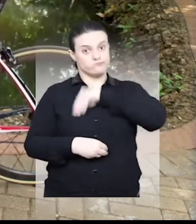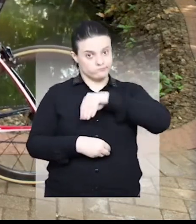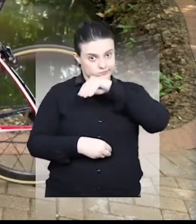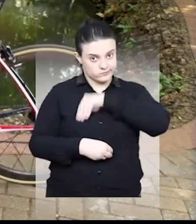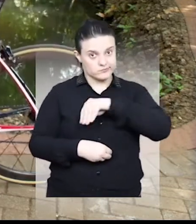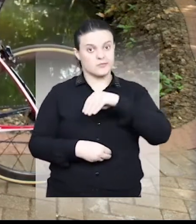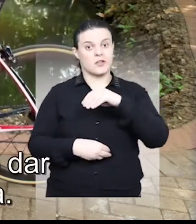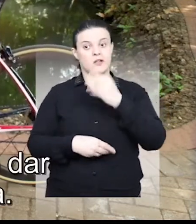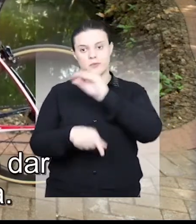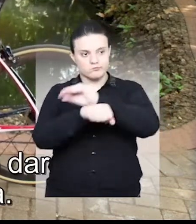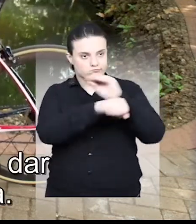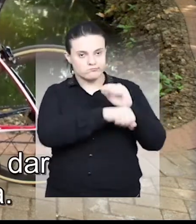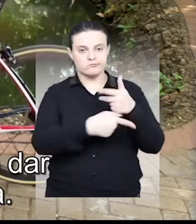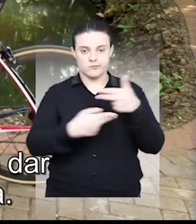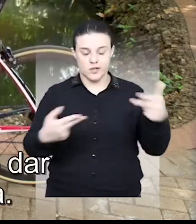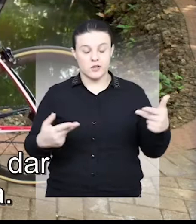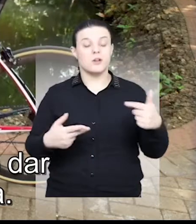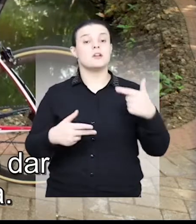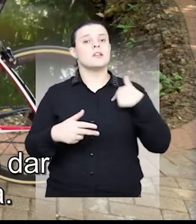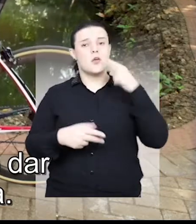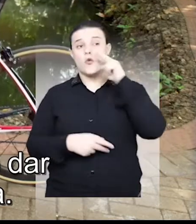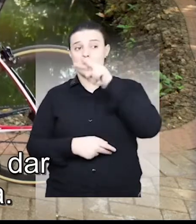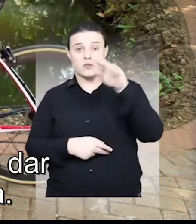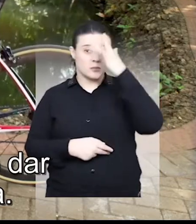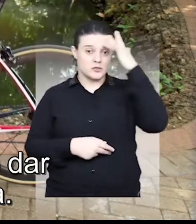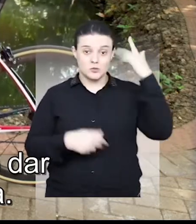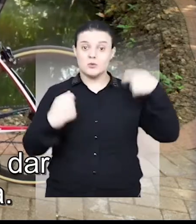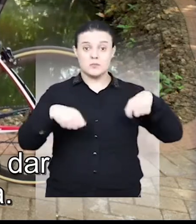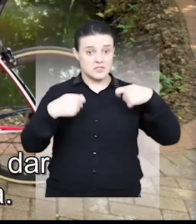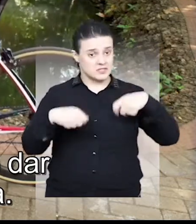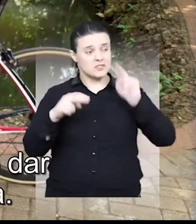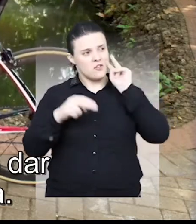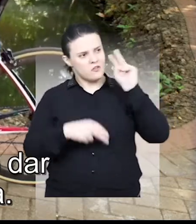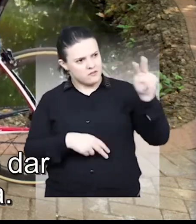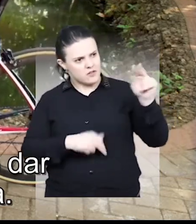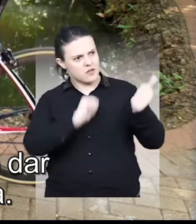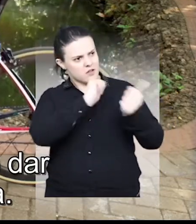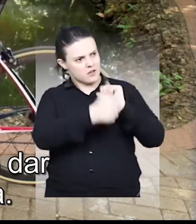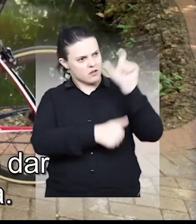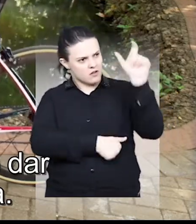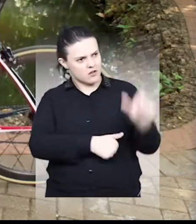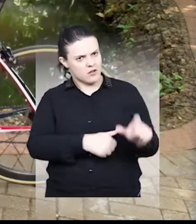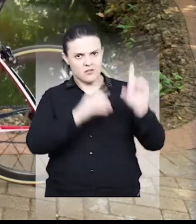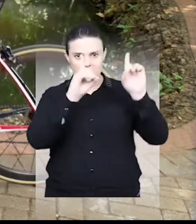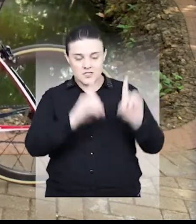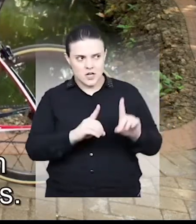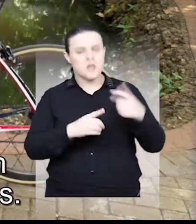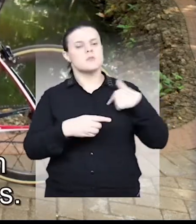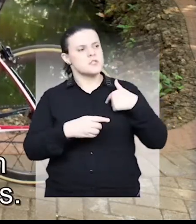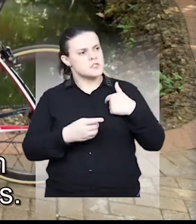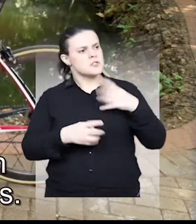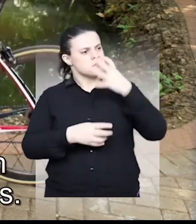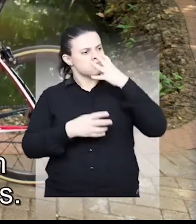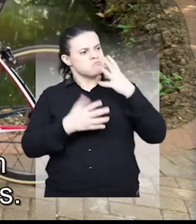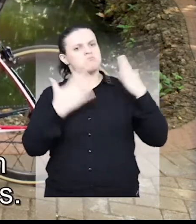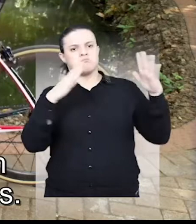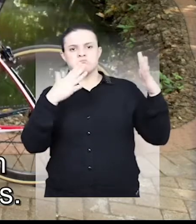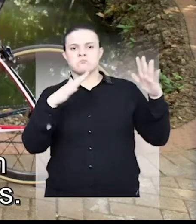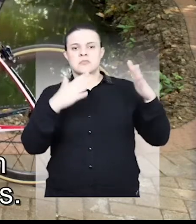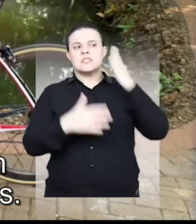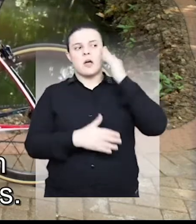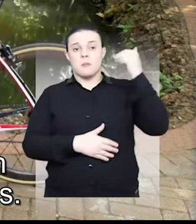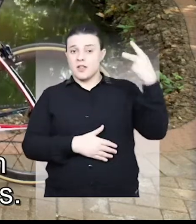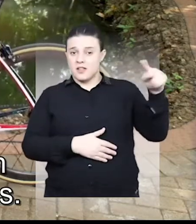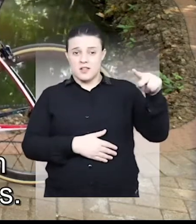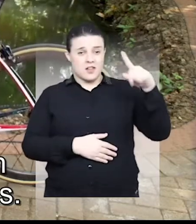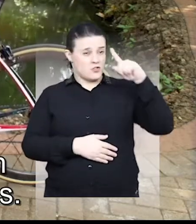ganho. Então assim, eu vejo que o pessoal tem que dar mais valor quando vê um para-atleta. Saber que a dificuldade